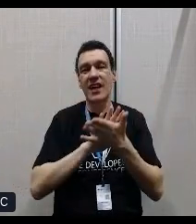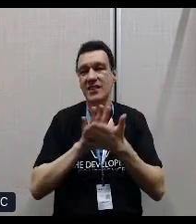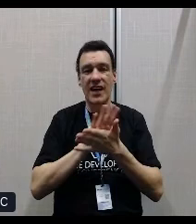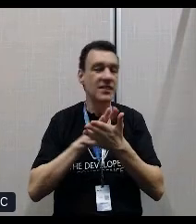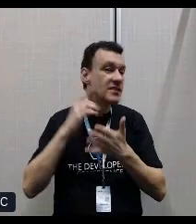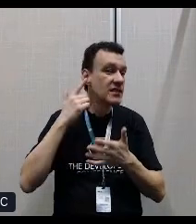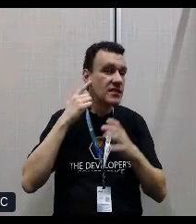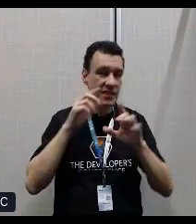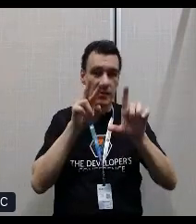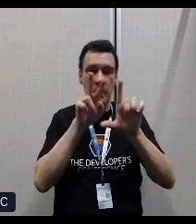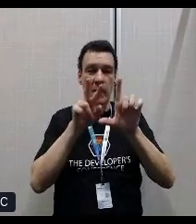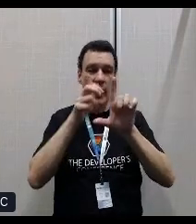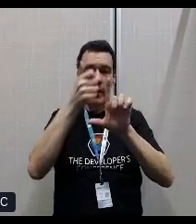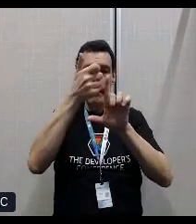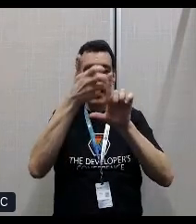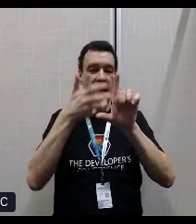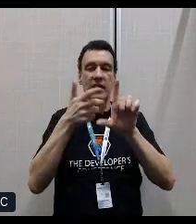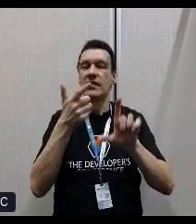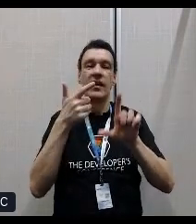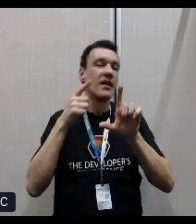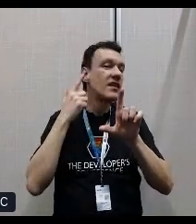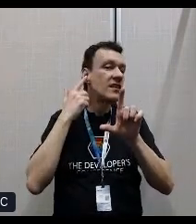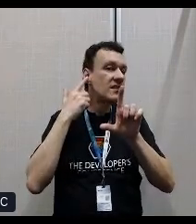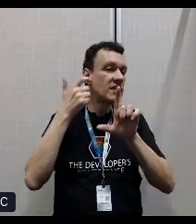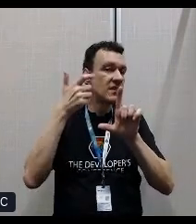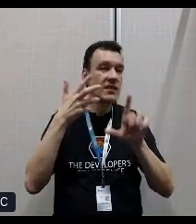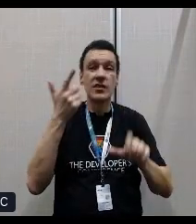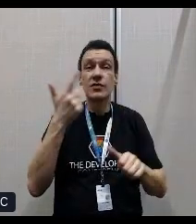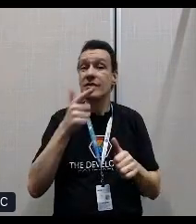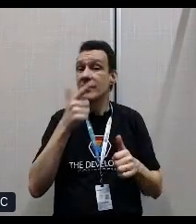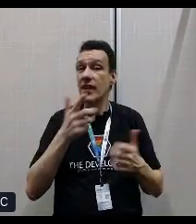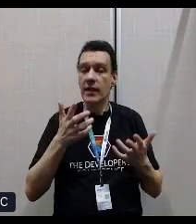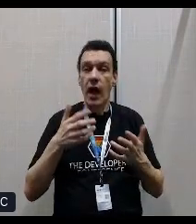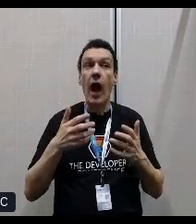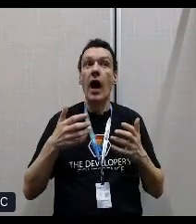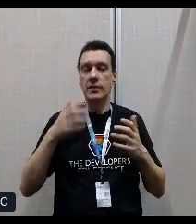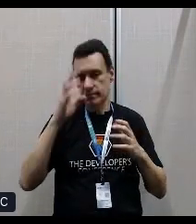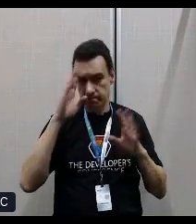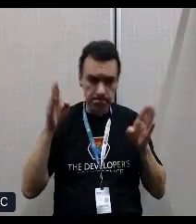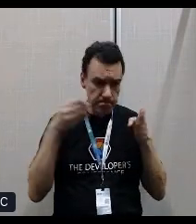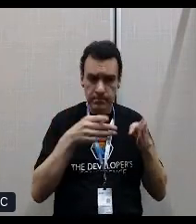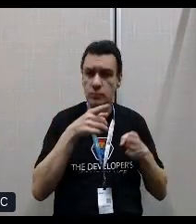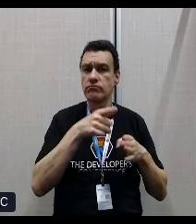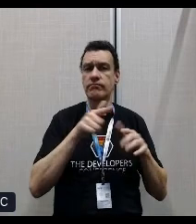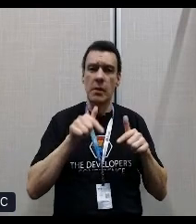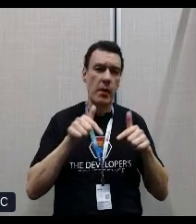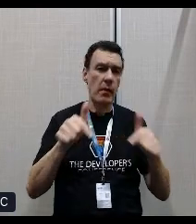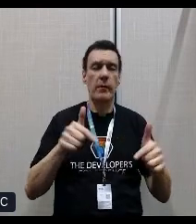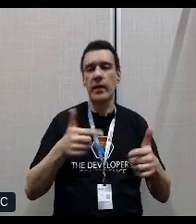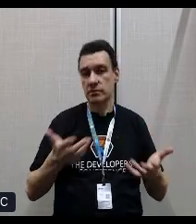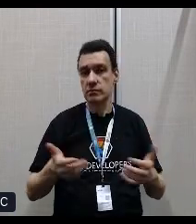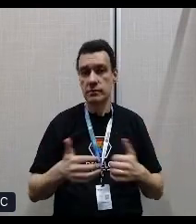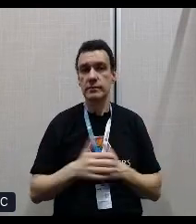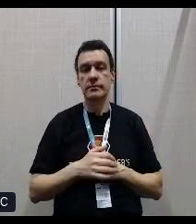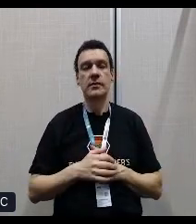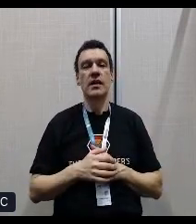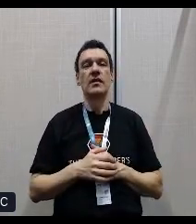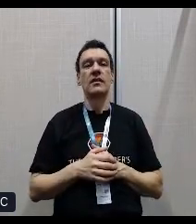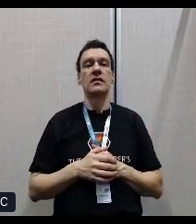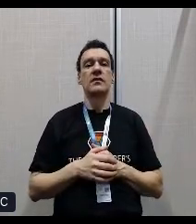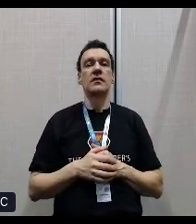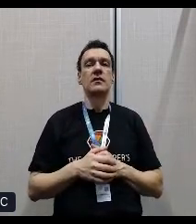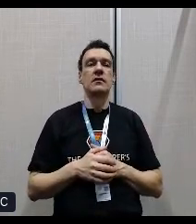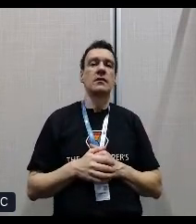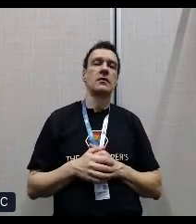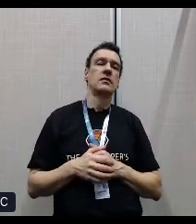atacar essa característica específica. Quais tipos de deficiência eu tenho mais ruído atualmente, né? Então, quais pontos de acessibilidade eu